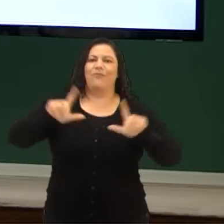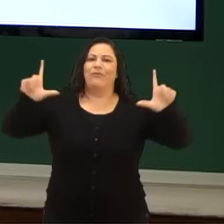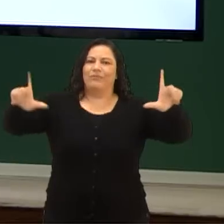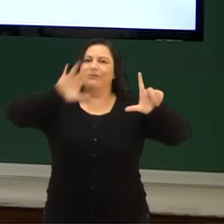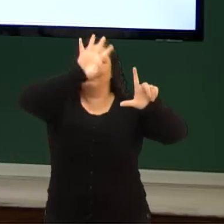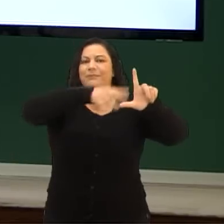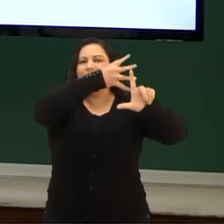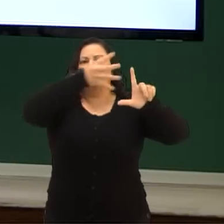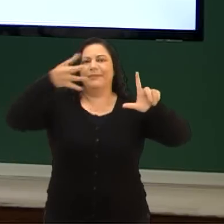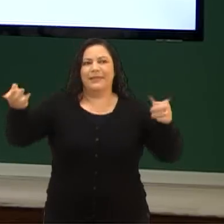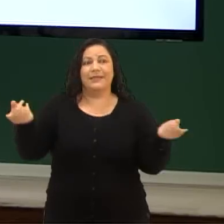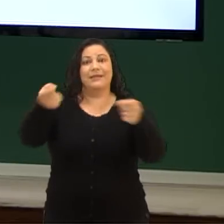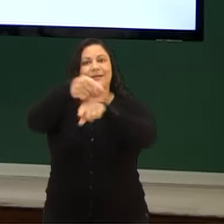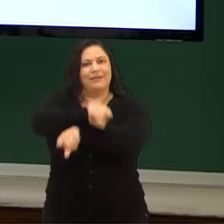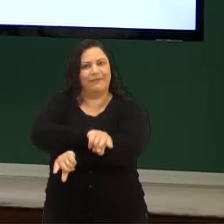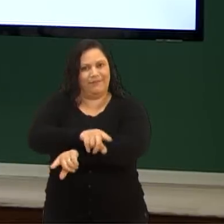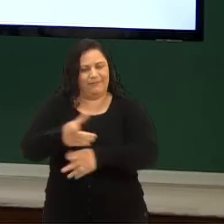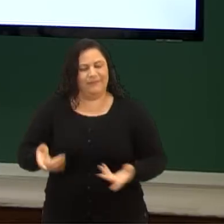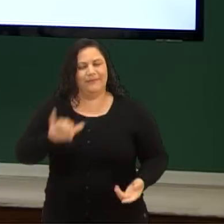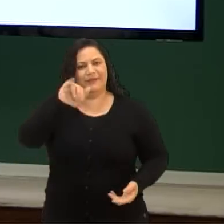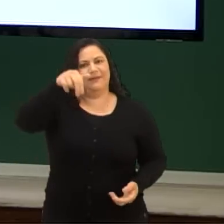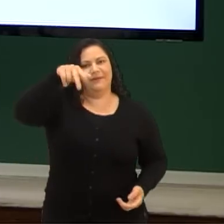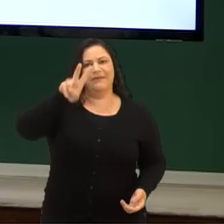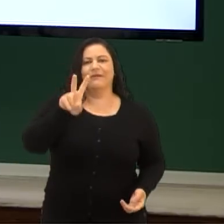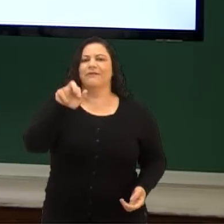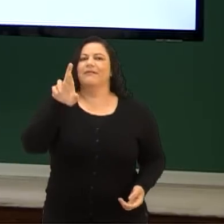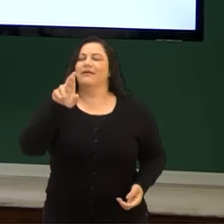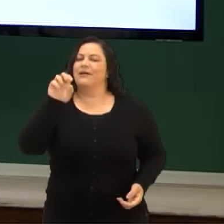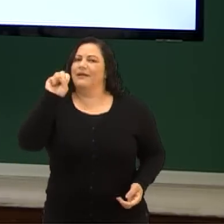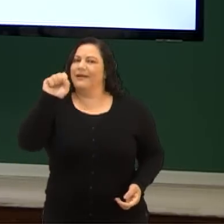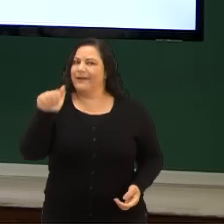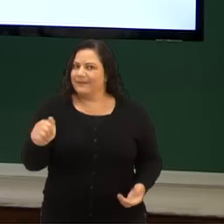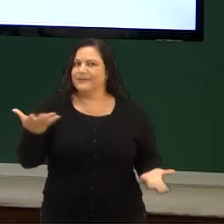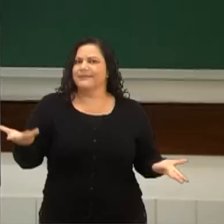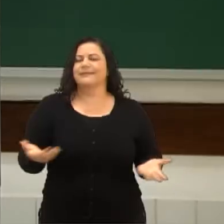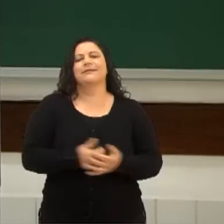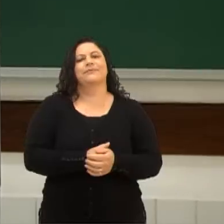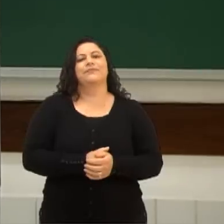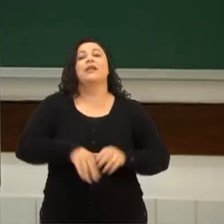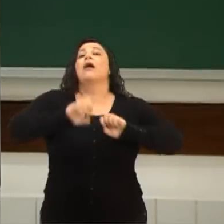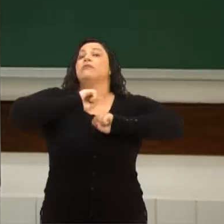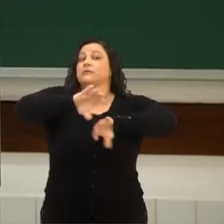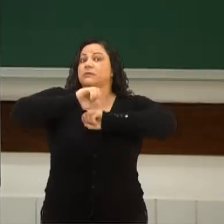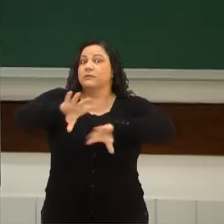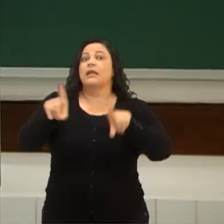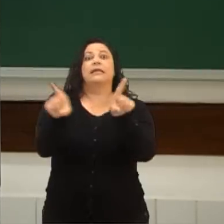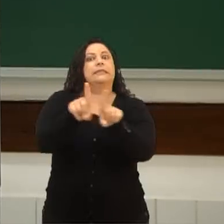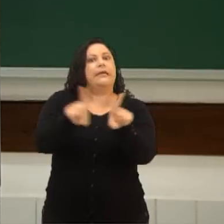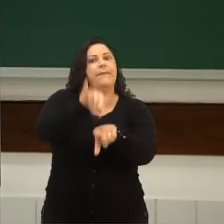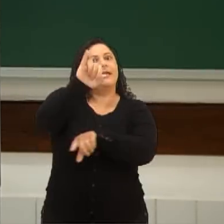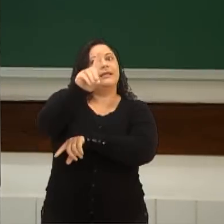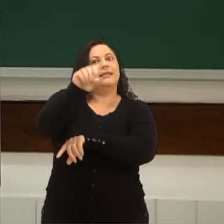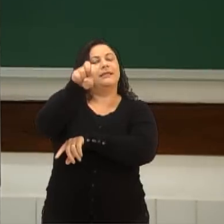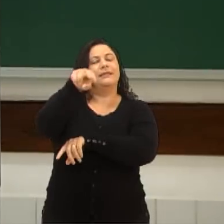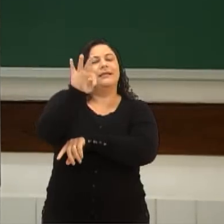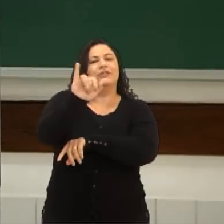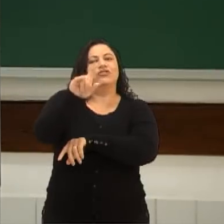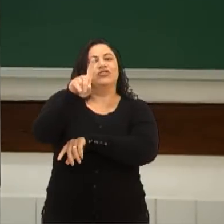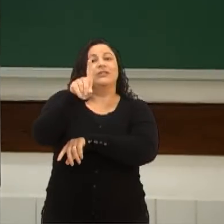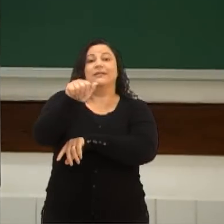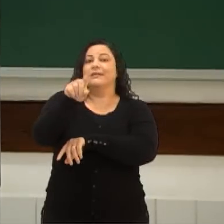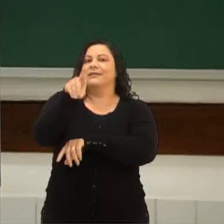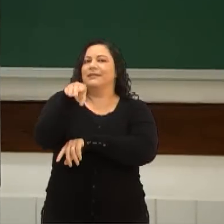gente for trabalhar com matriz inversa, nós vamos trabalhar também com a matriz identidade. Pessoal, foi um